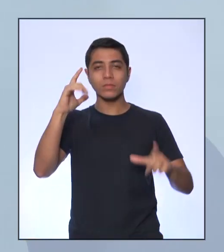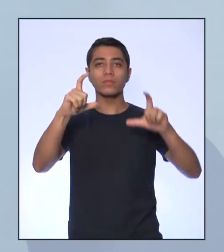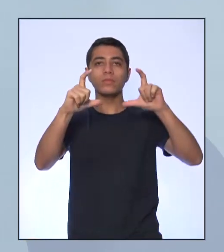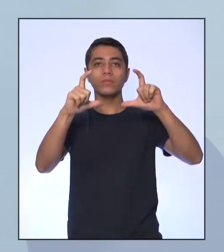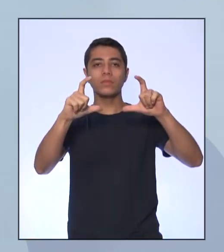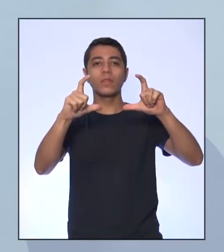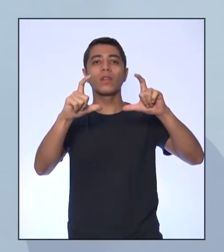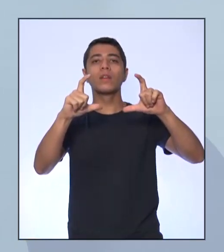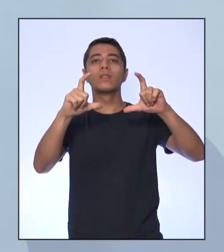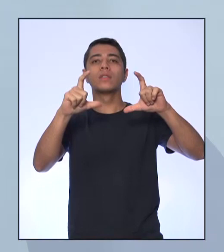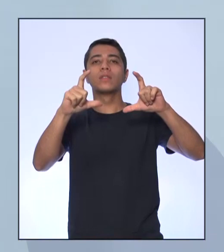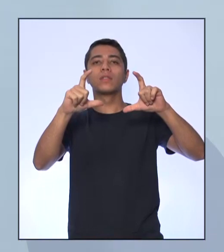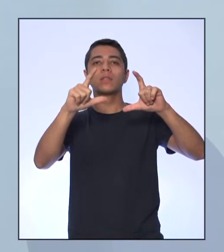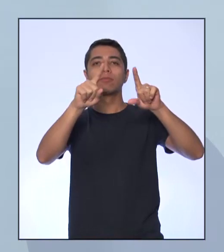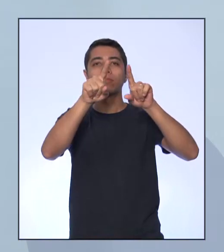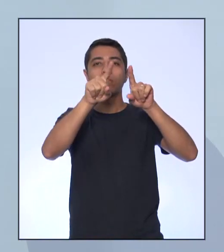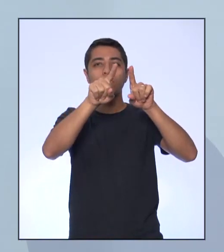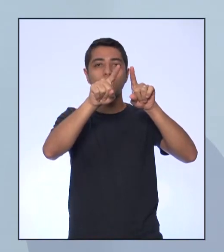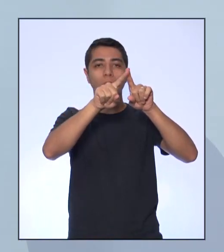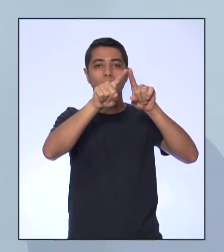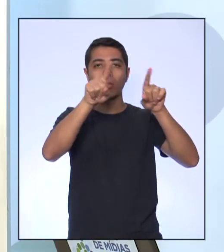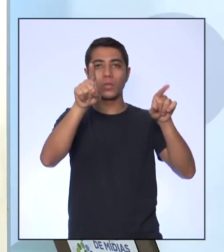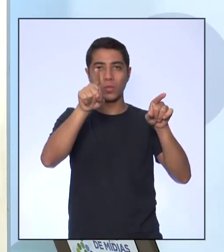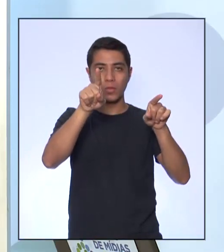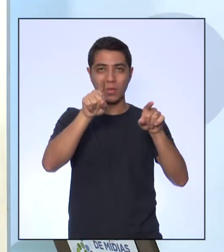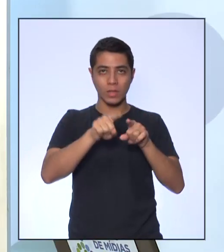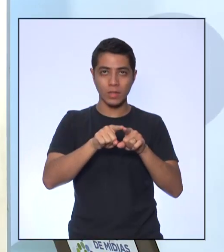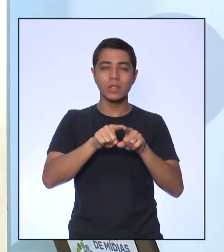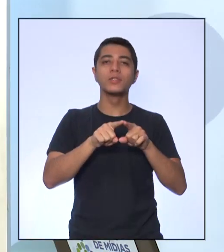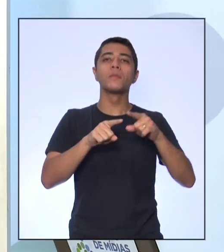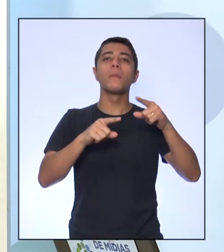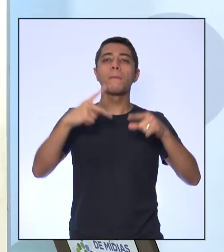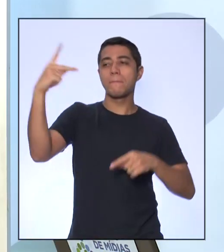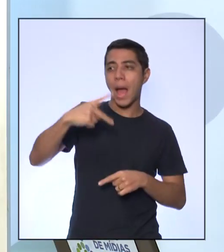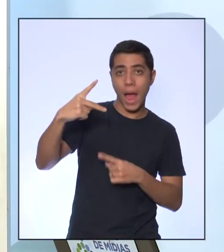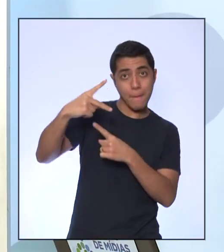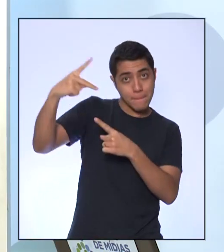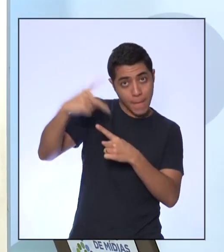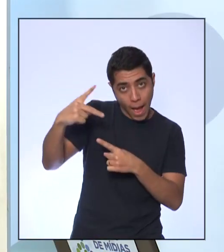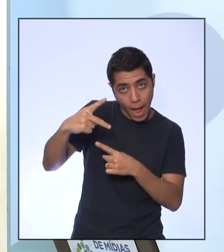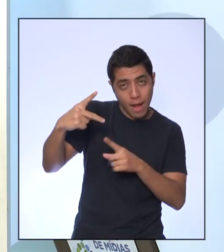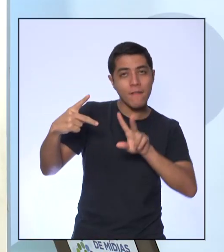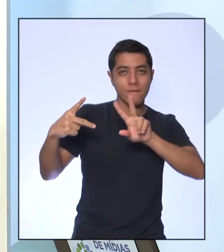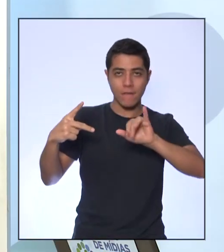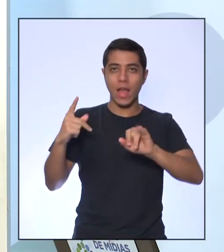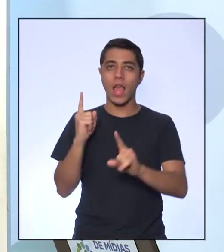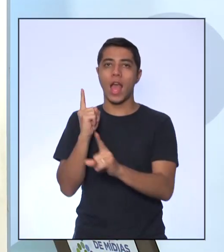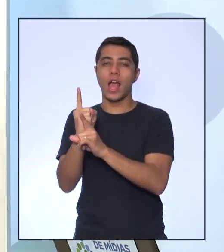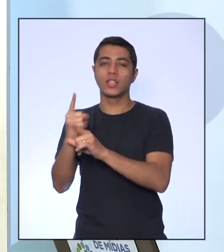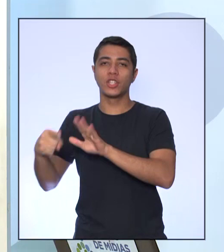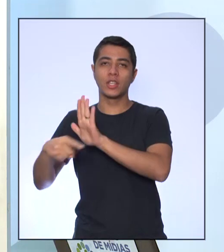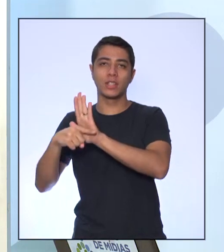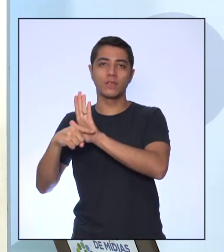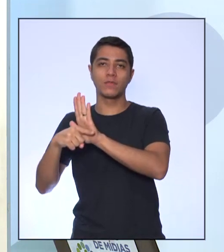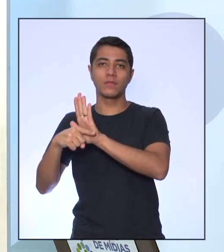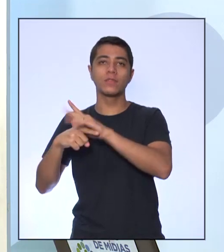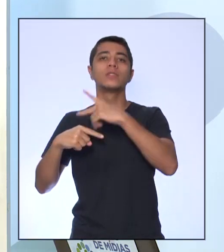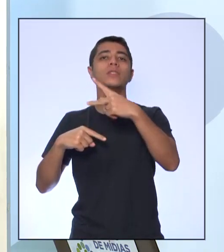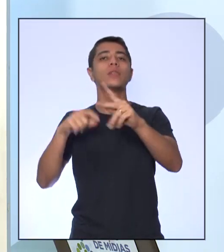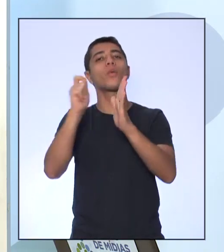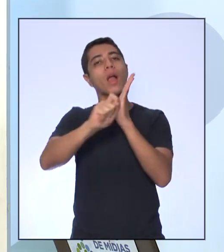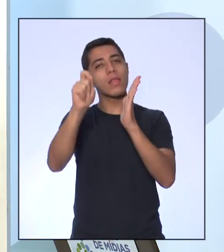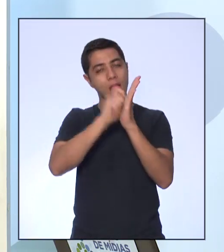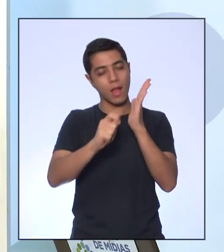bom então nos quadrantes pares eu vou te negativo pode notar inclusive estou no caderno para tentar facilitar aí para vocês